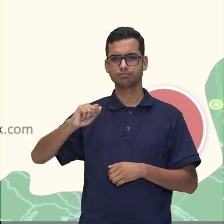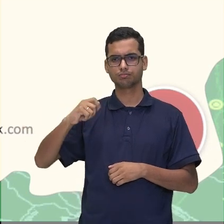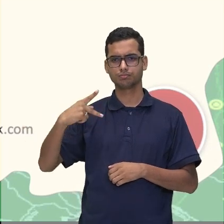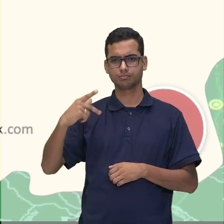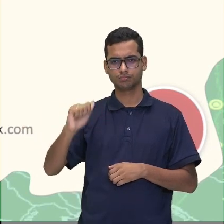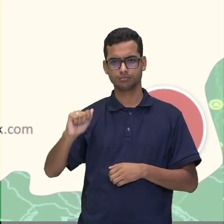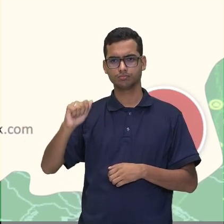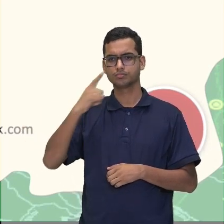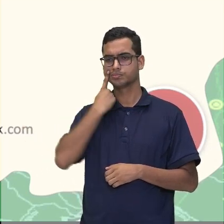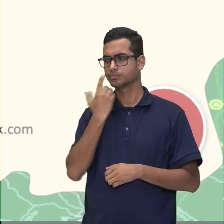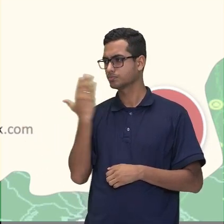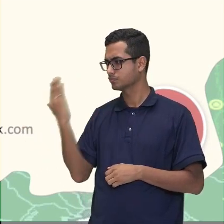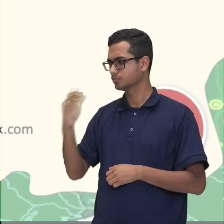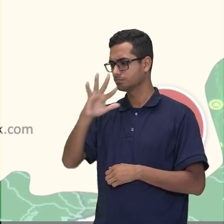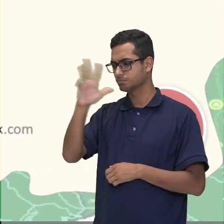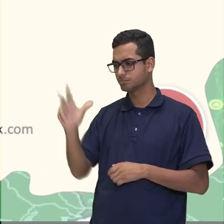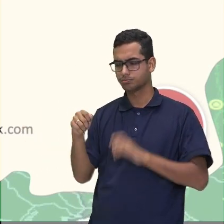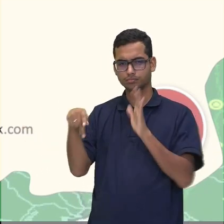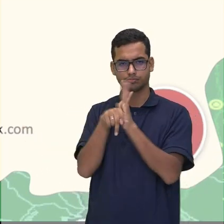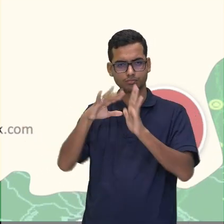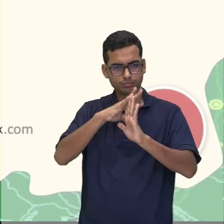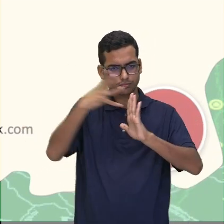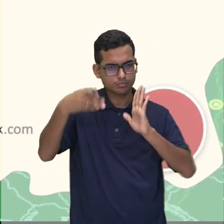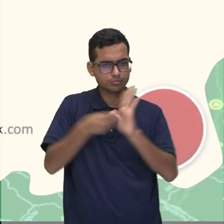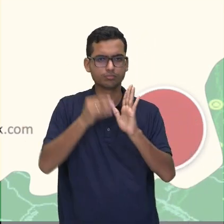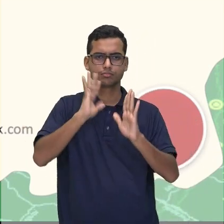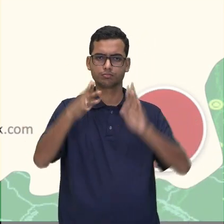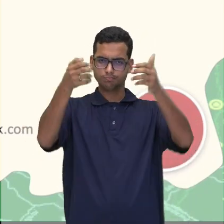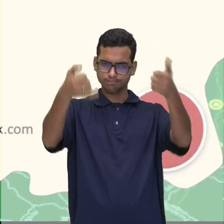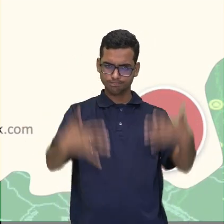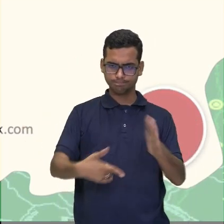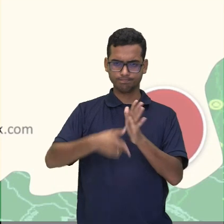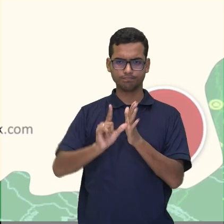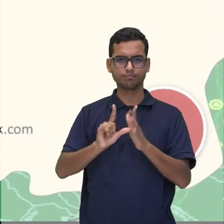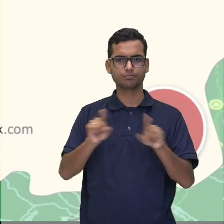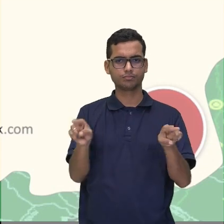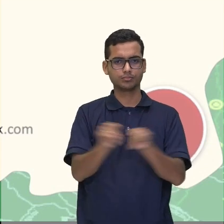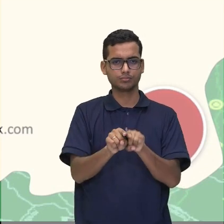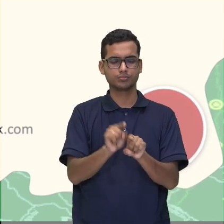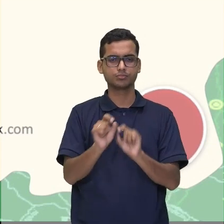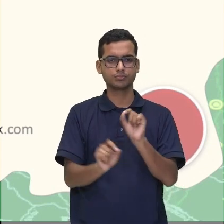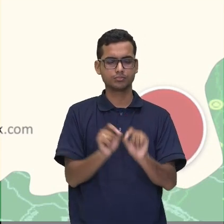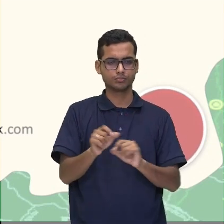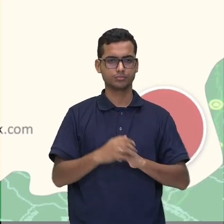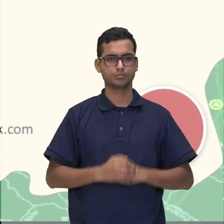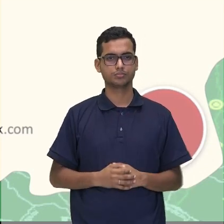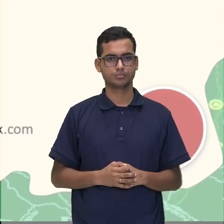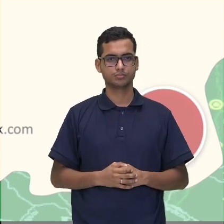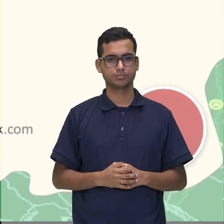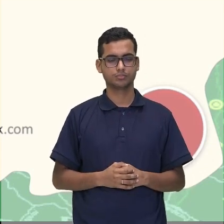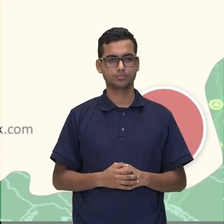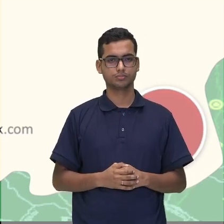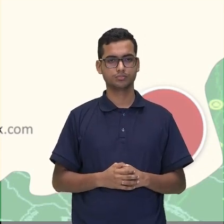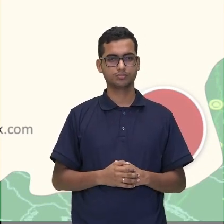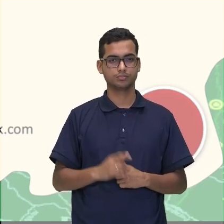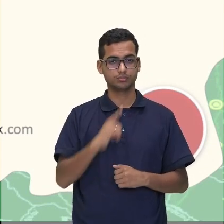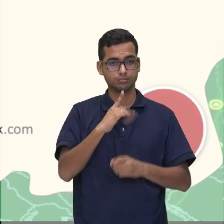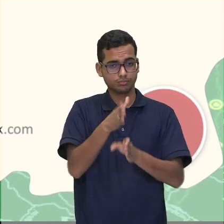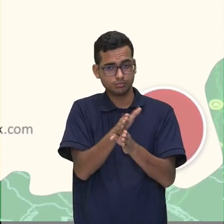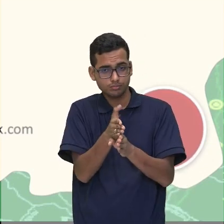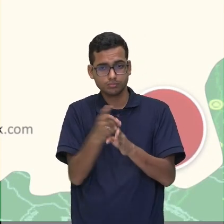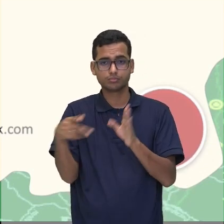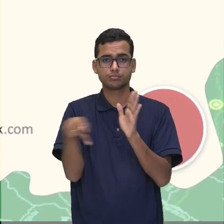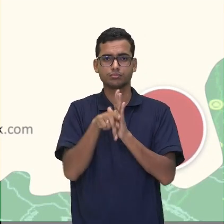informações. Então, o bioma amazônico, como eu falei, ele ultrapassa ali os limites, né, tanto